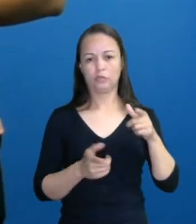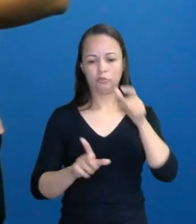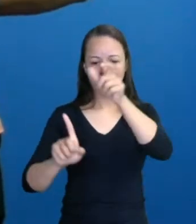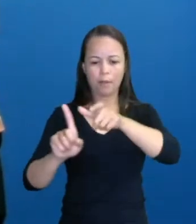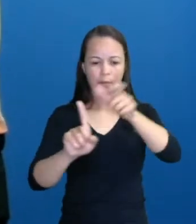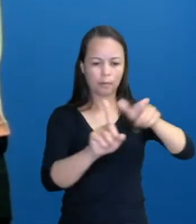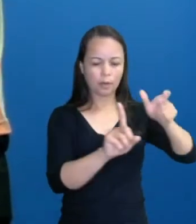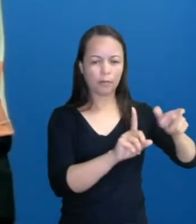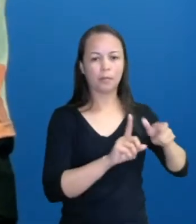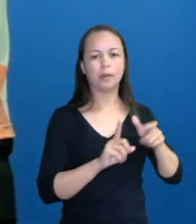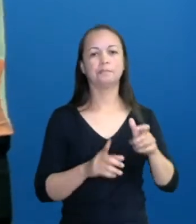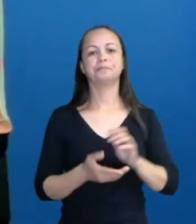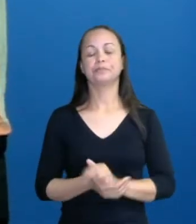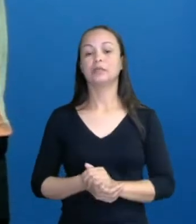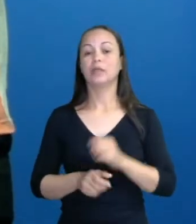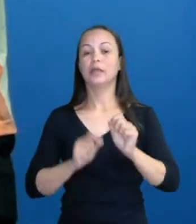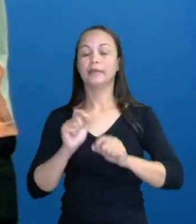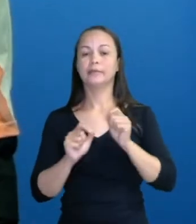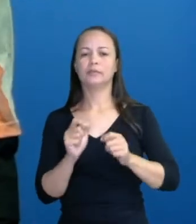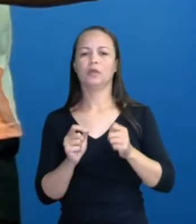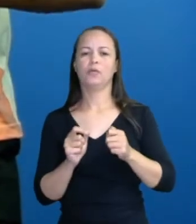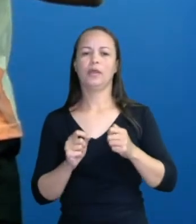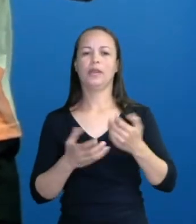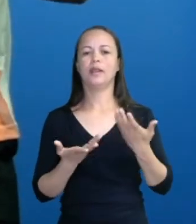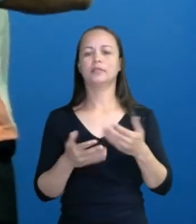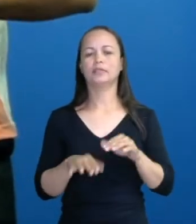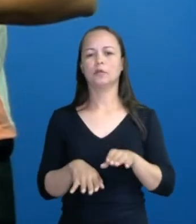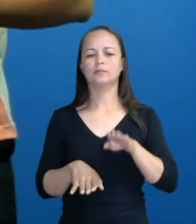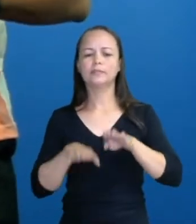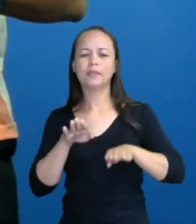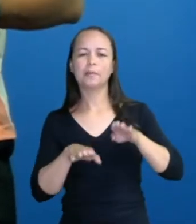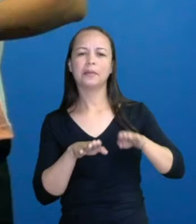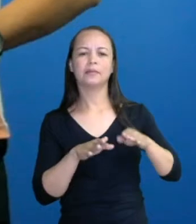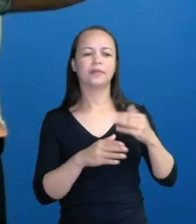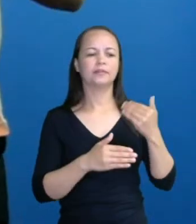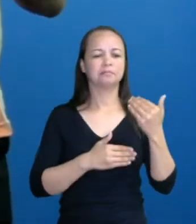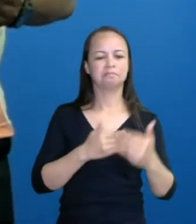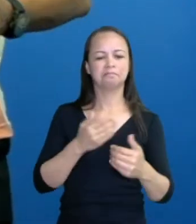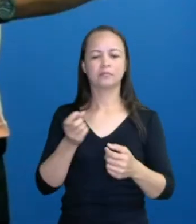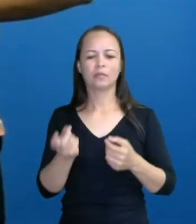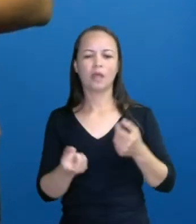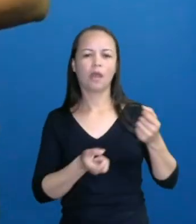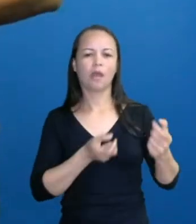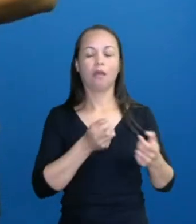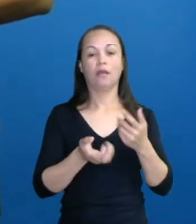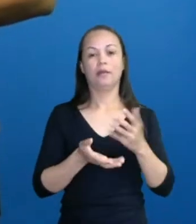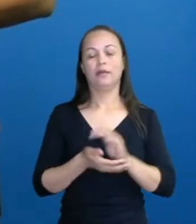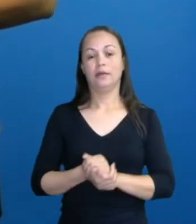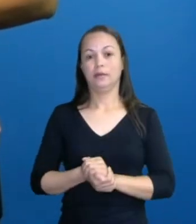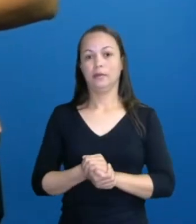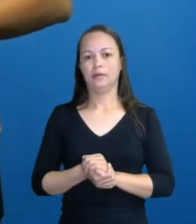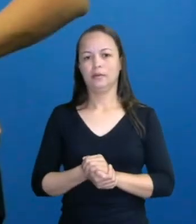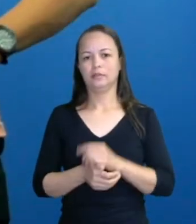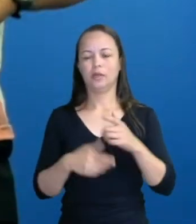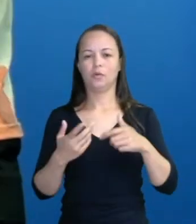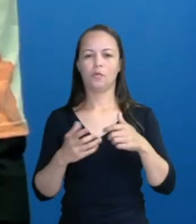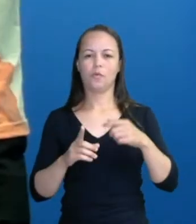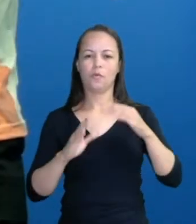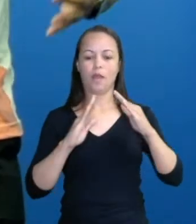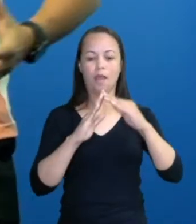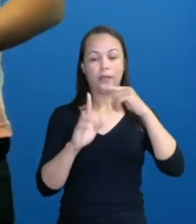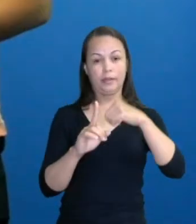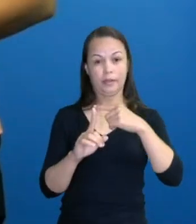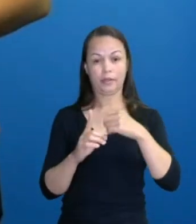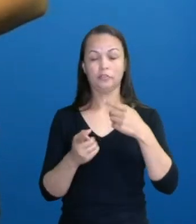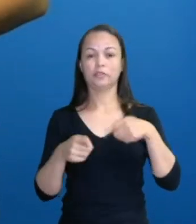servos. Então é uma relação de dependência. Estão entendendo? A igreja era uma grande senhora feudal também. A igreja era uma